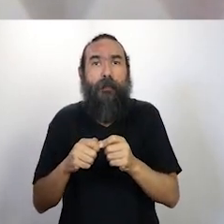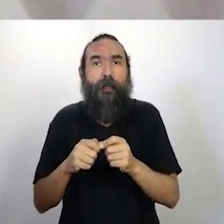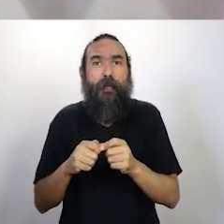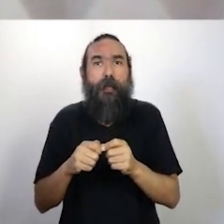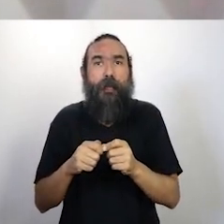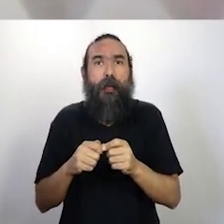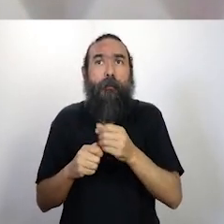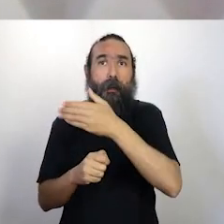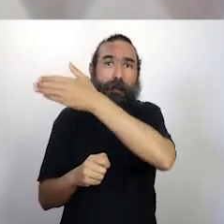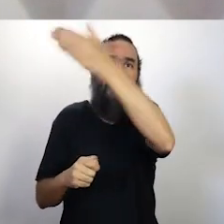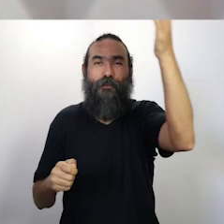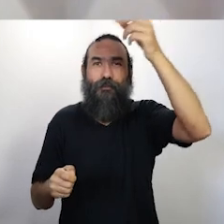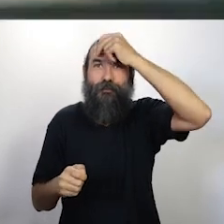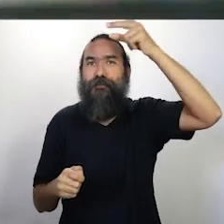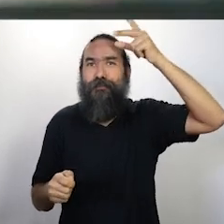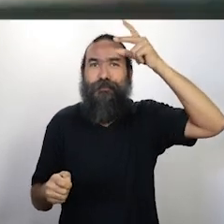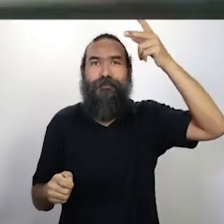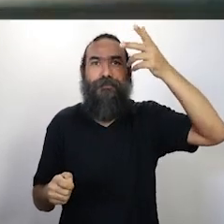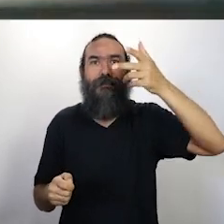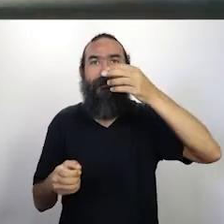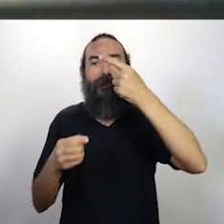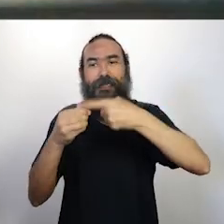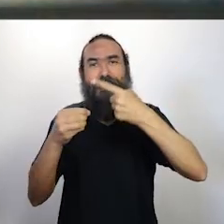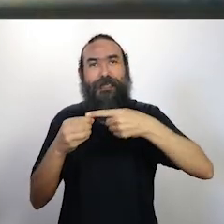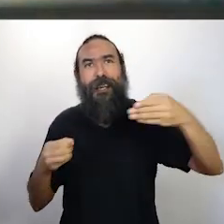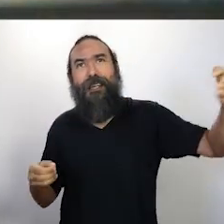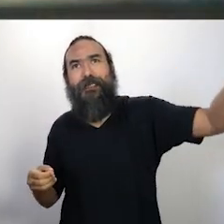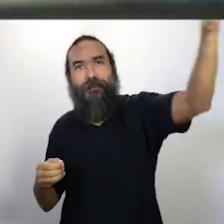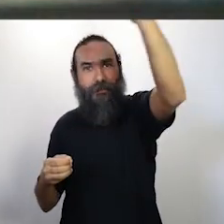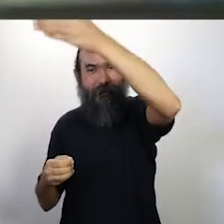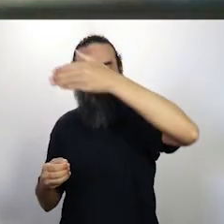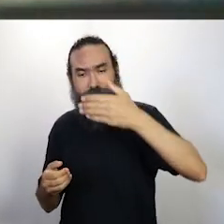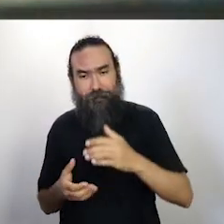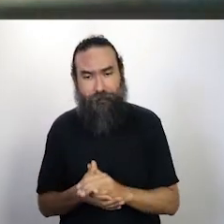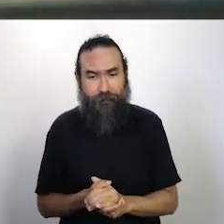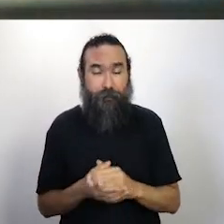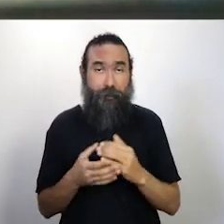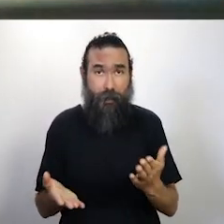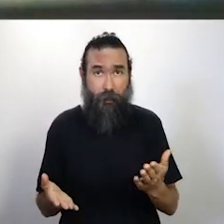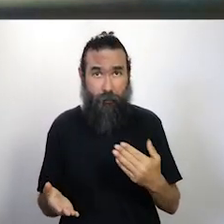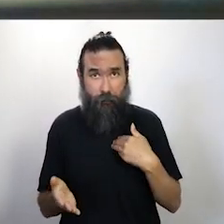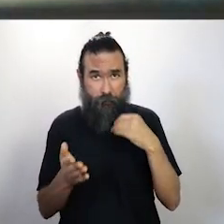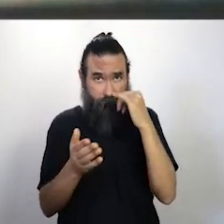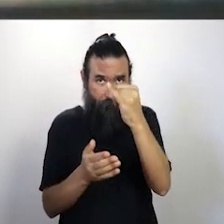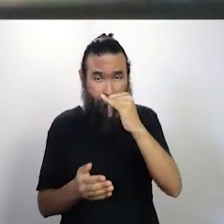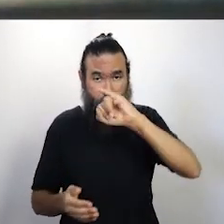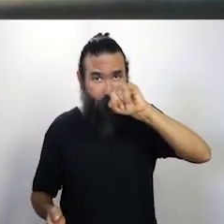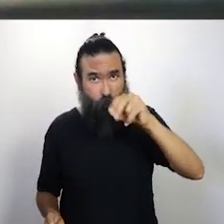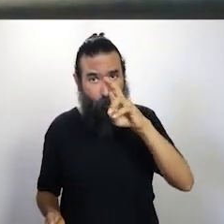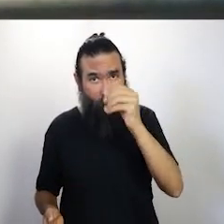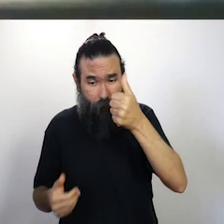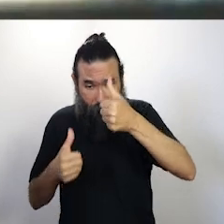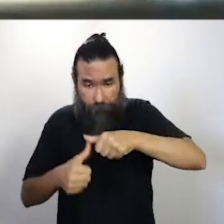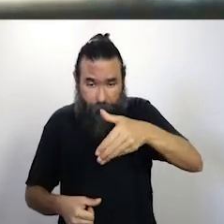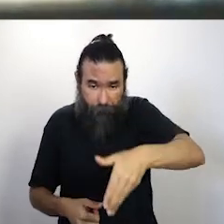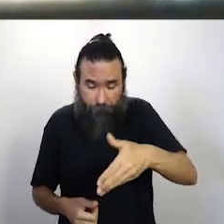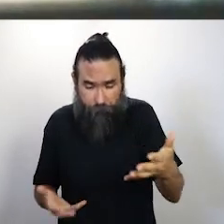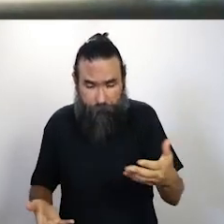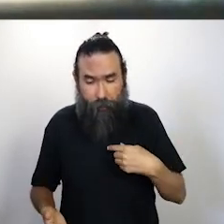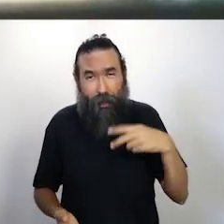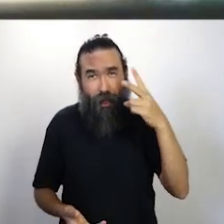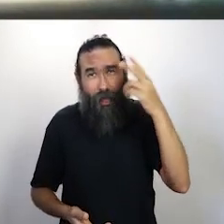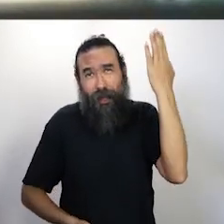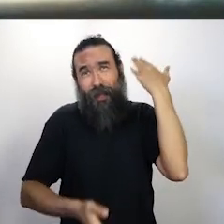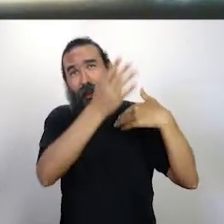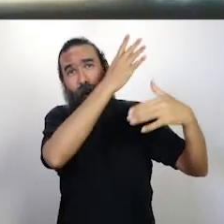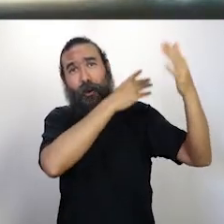municípios Olha Graziene Juca está aqui e quando houve o golpe em 2016 eu particularmente